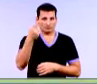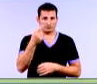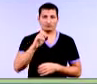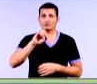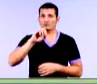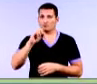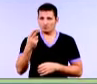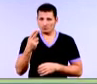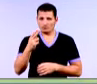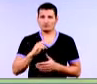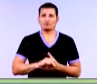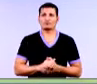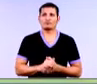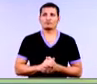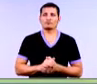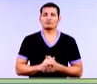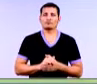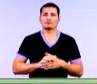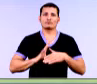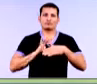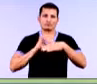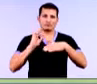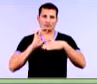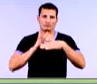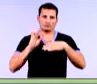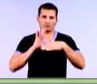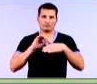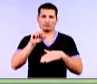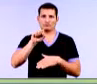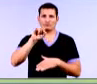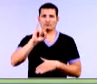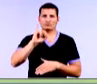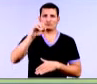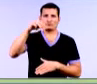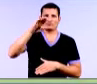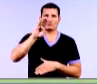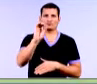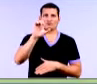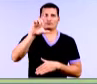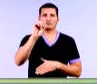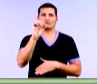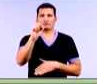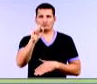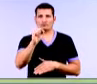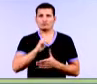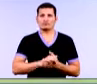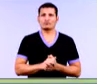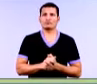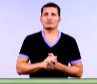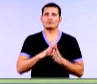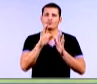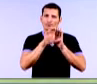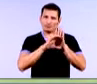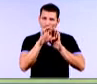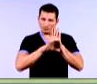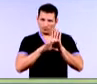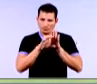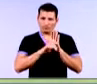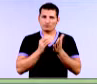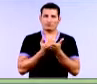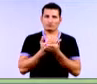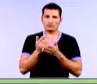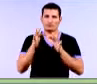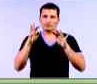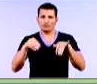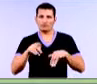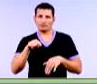símbolos. O conceito de escopo vem justamente da necessidade de delimitar o intervalo em que